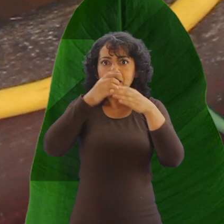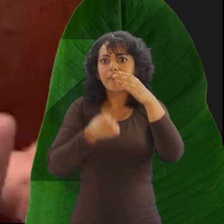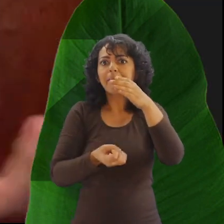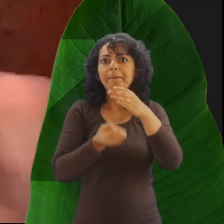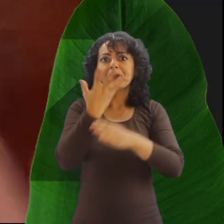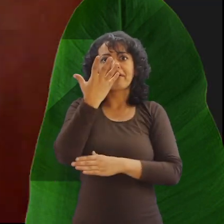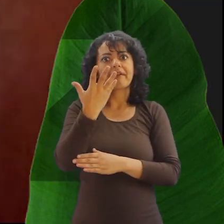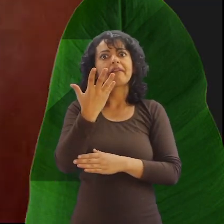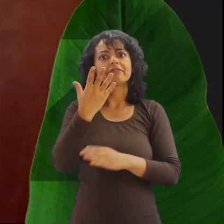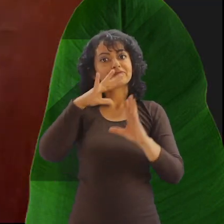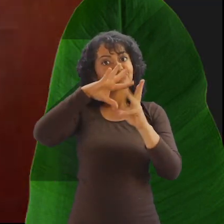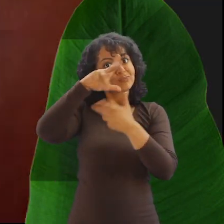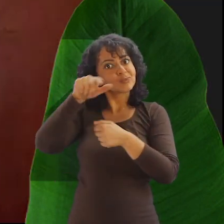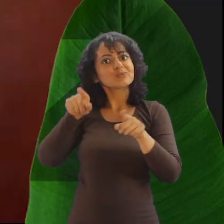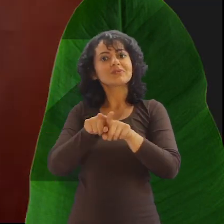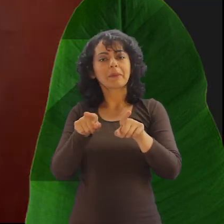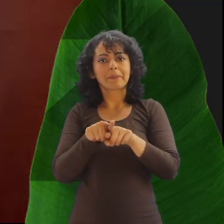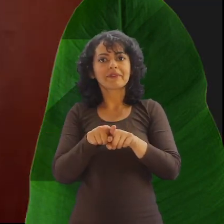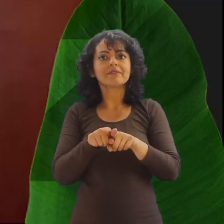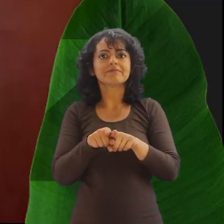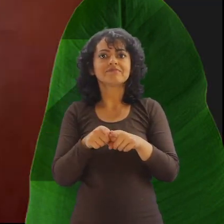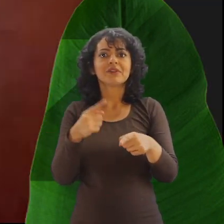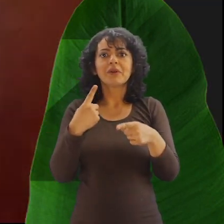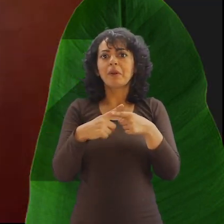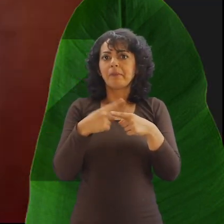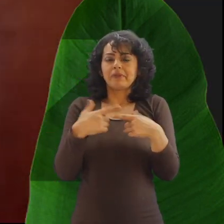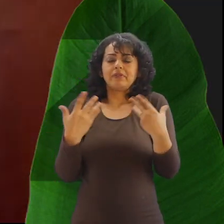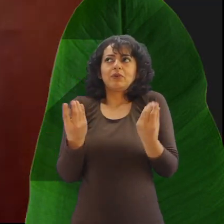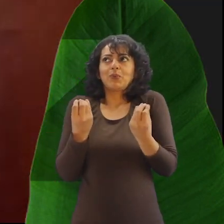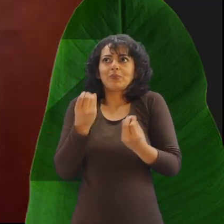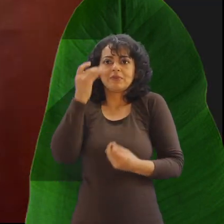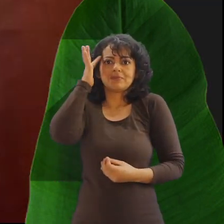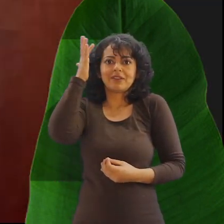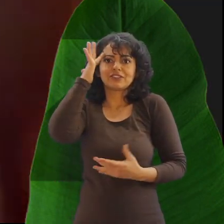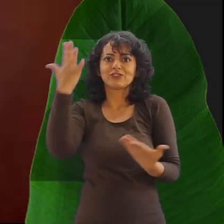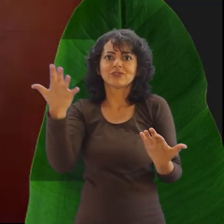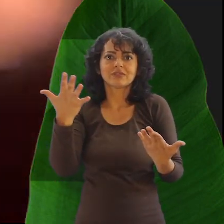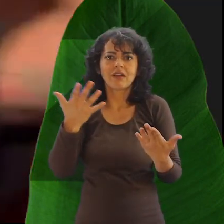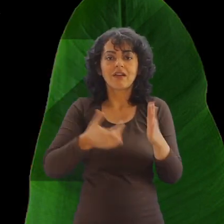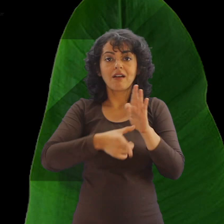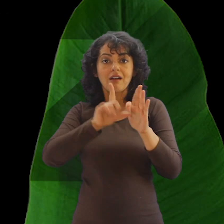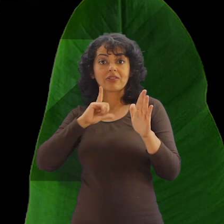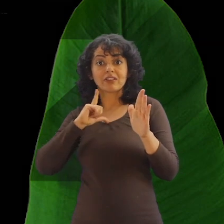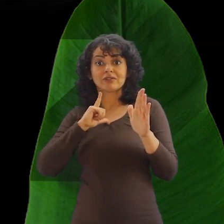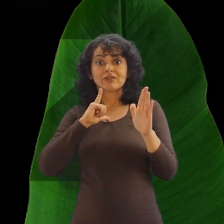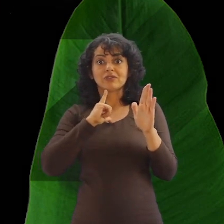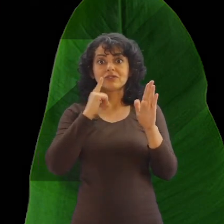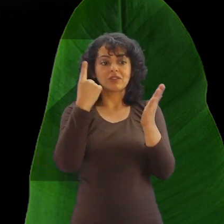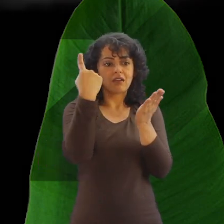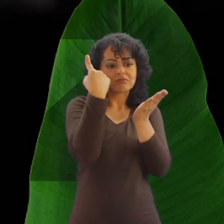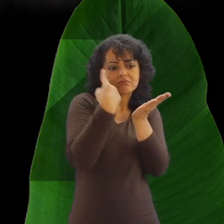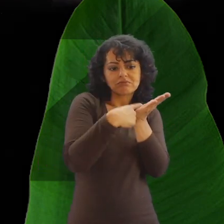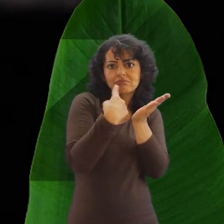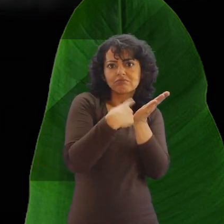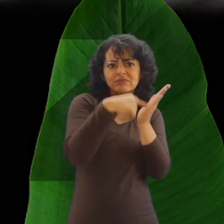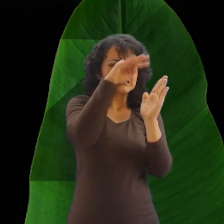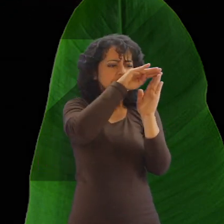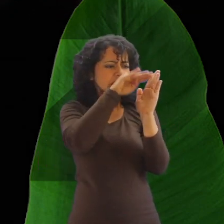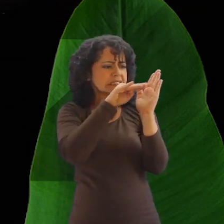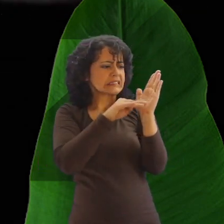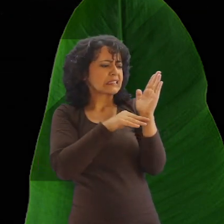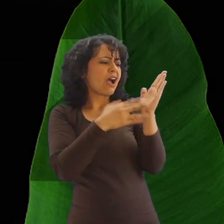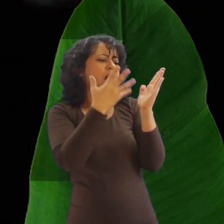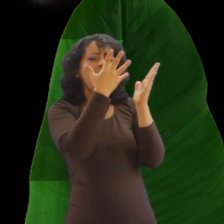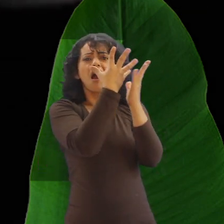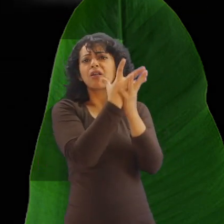fechou. Então, você fica lá, assim, eu queimei uma agenda, né? Eu botei minha agenda no fogo e vi o fogo transformar uma agenda linda. A